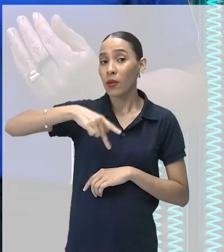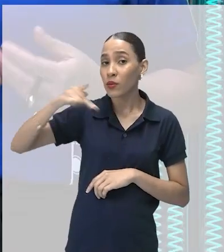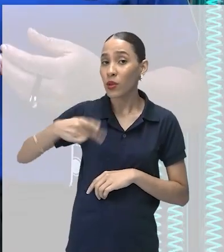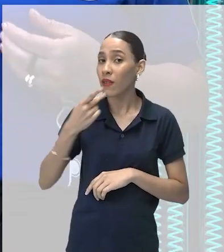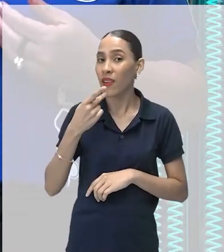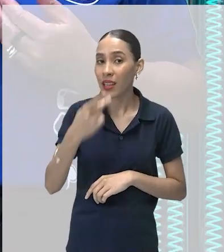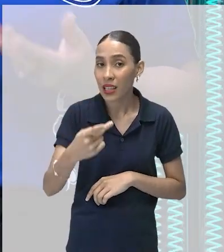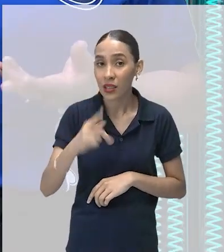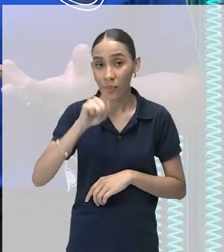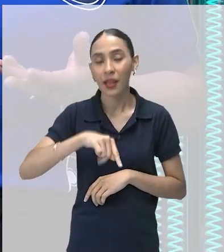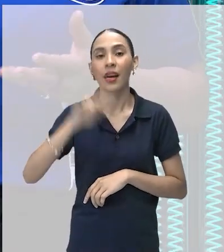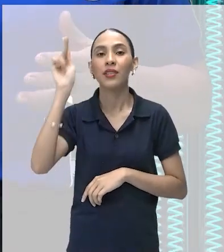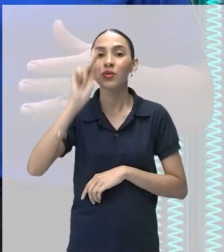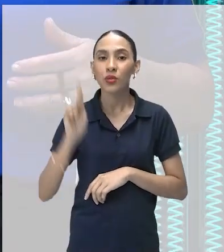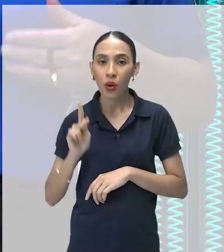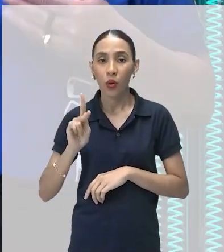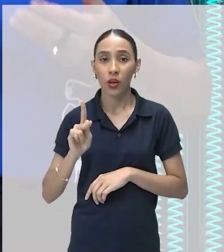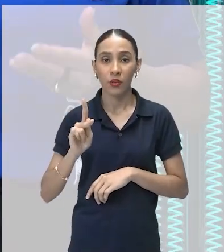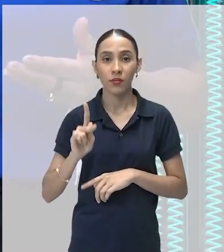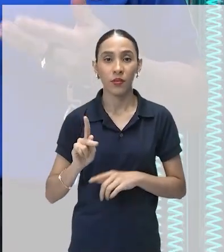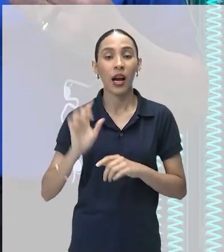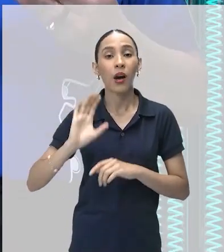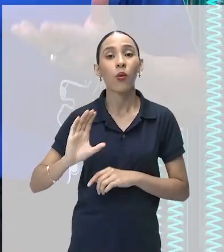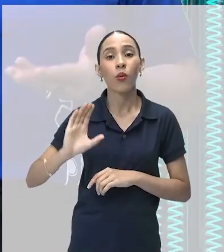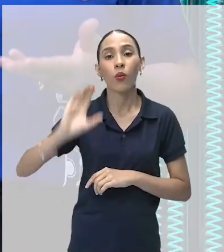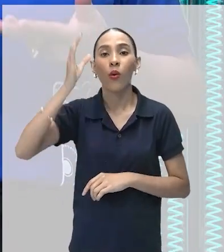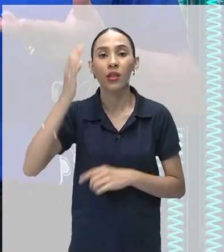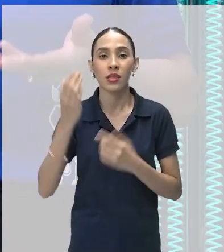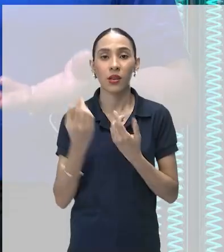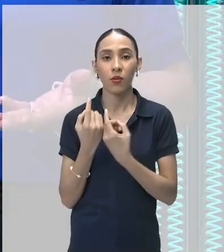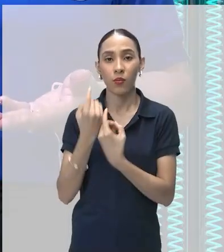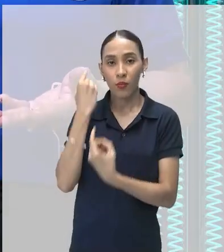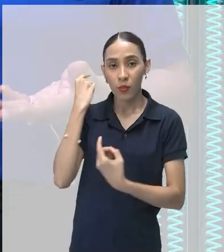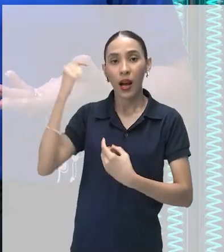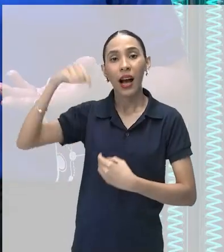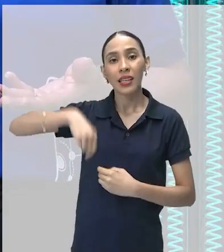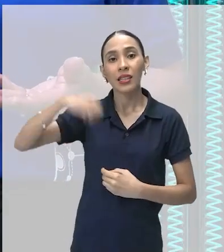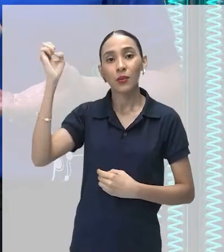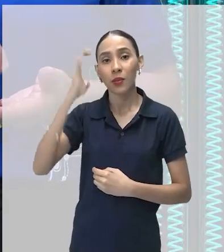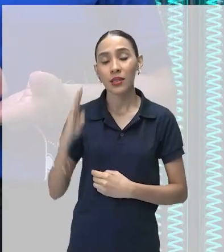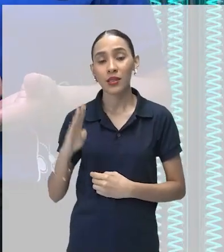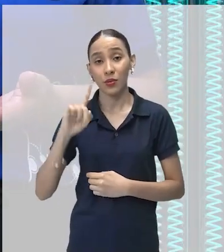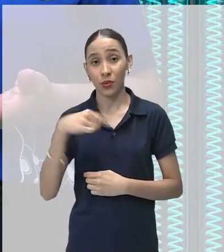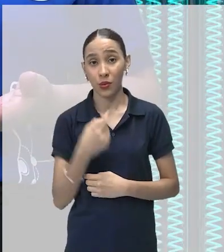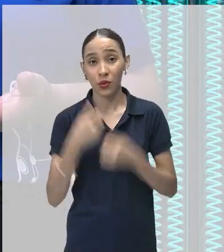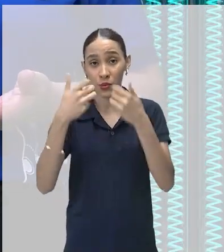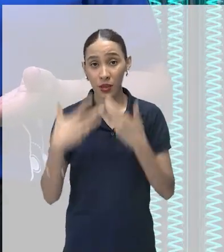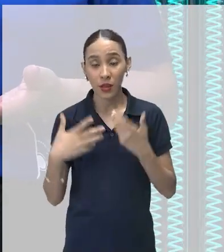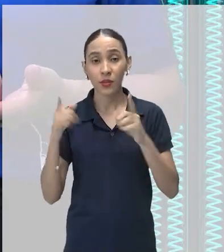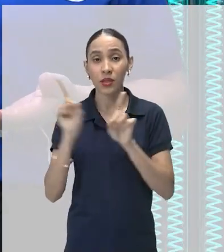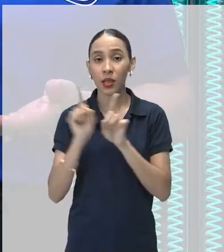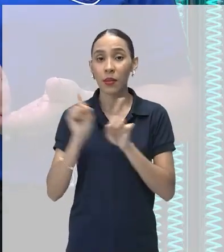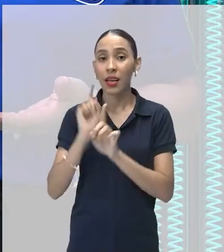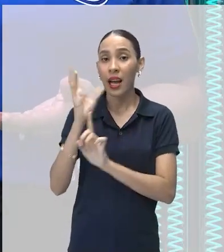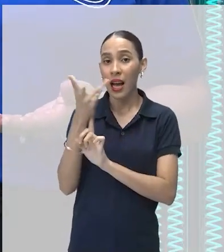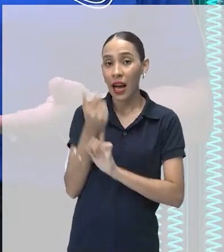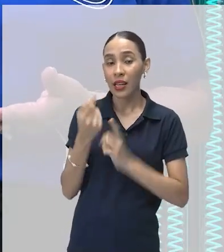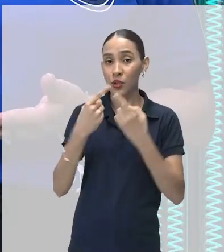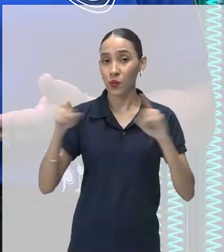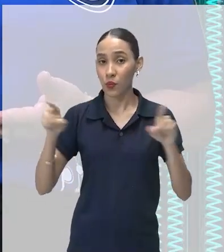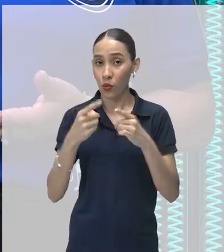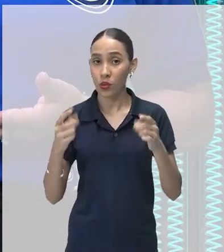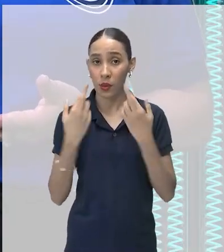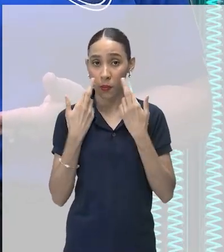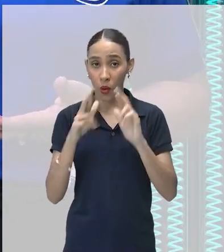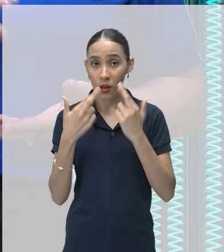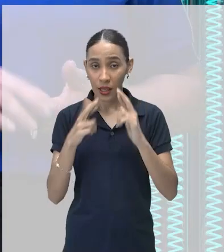está falando, é a história, é o que aconteceu realmente no Brasil. E nós estamos falando da arte enquanto música de